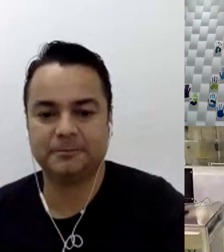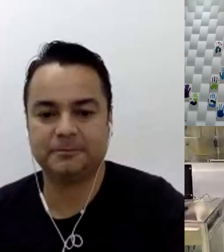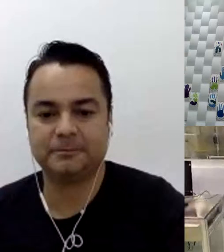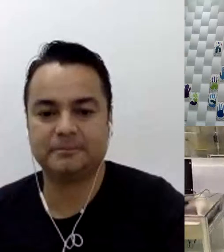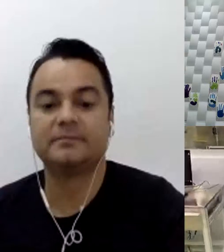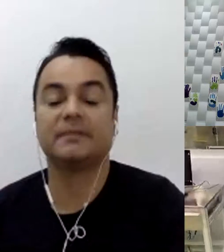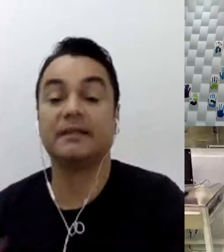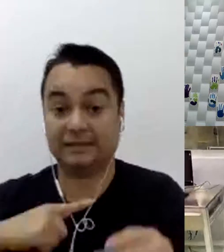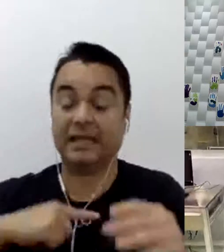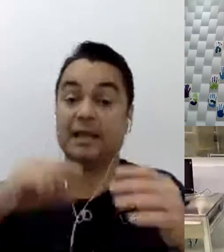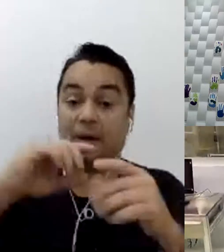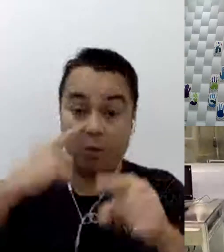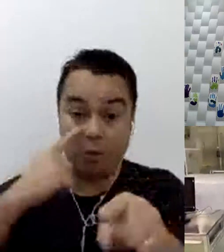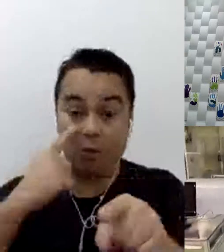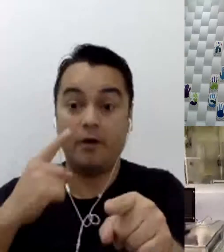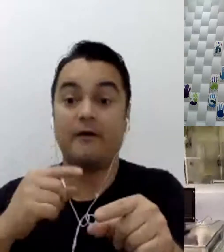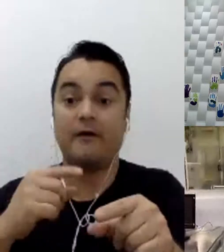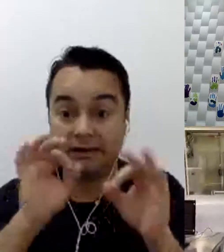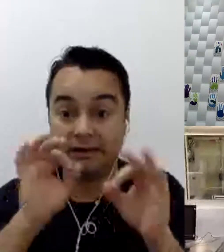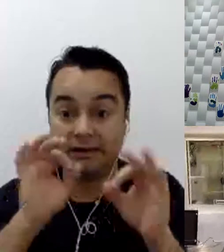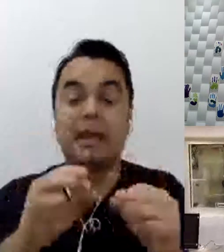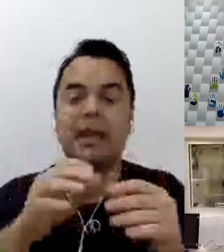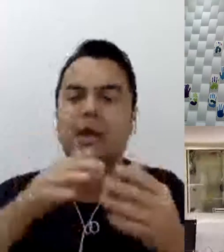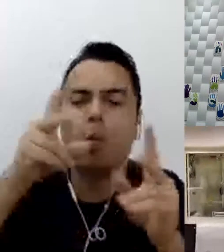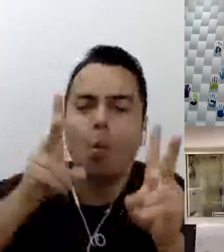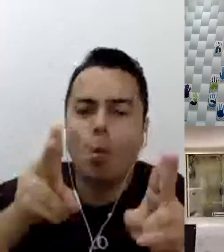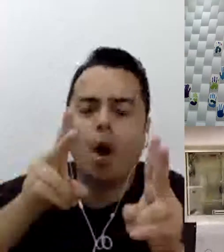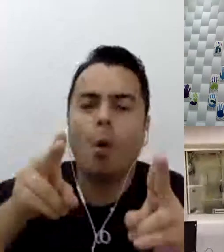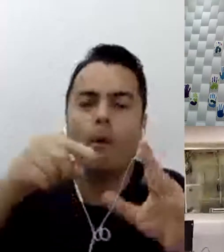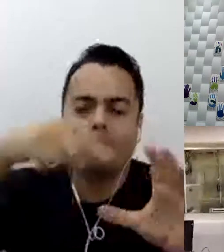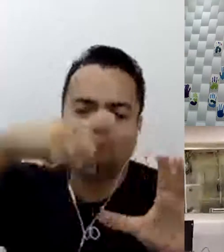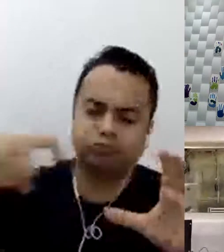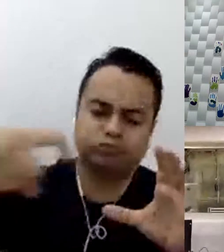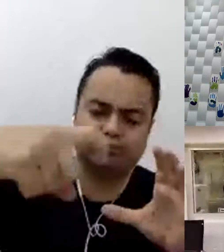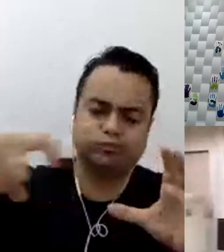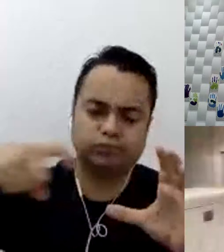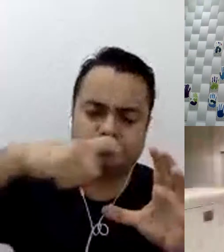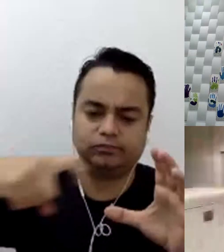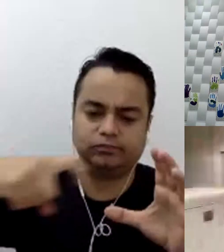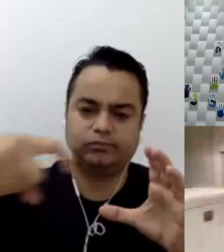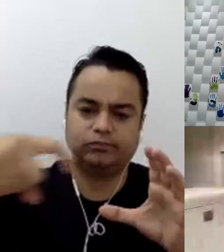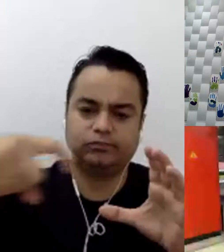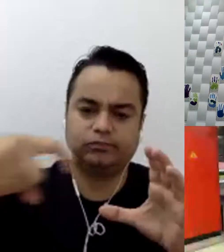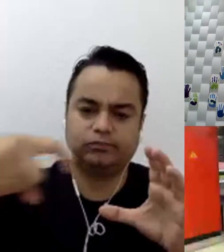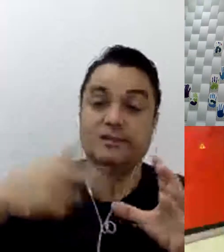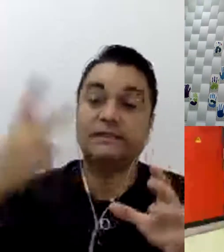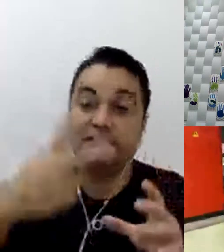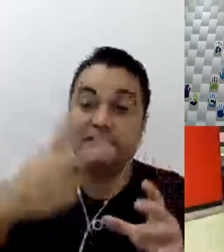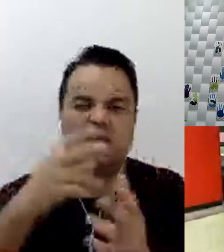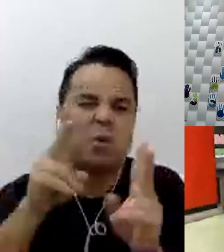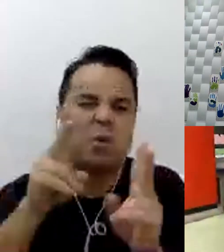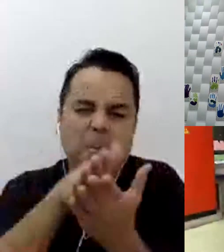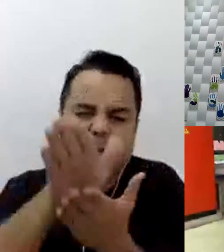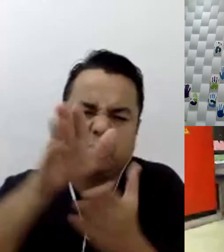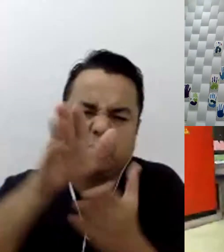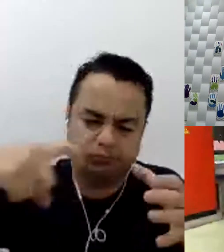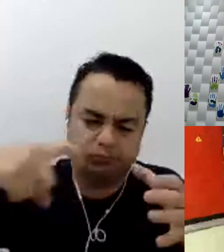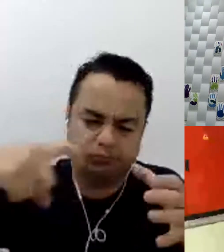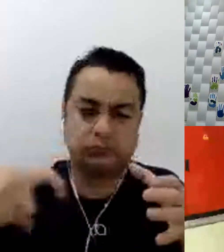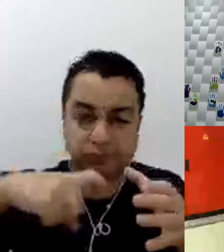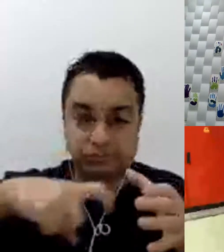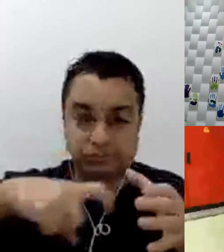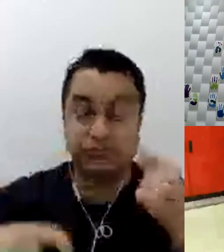de manufatura aditiva, né, uma impressora de manufatura aditiva. Aqui uma segunda impressora de manufatura